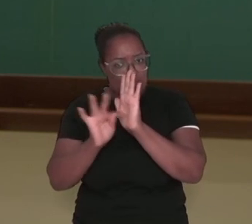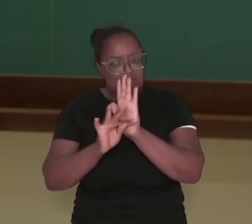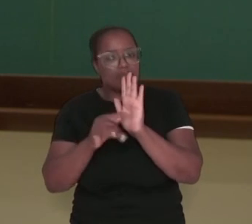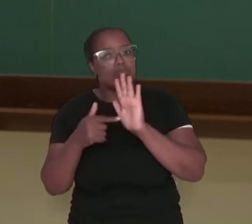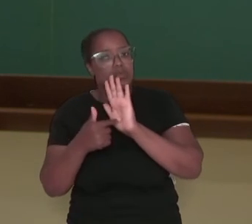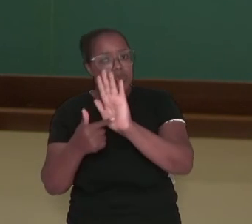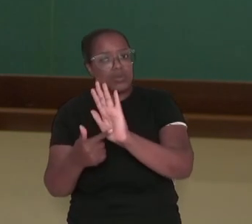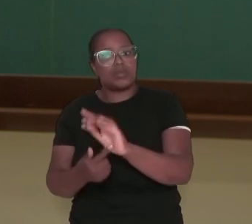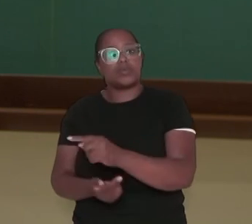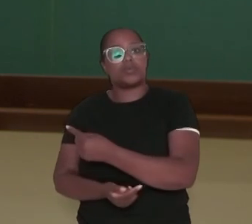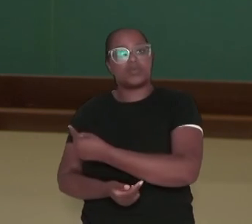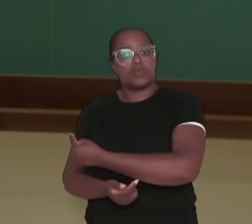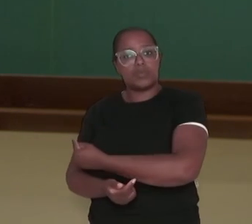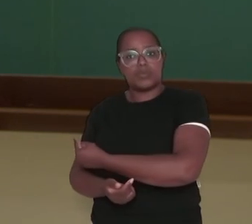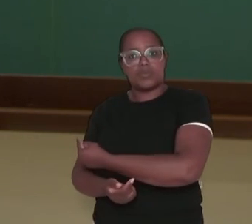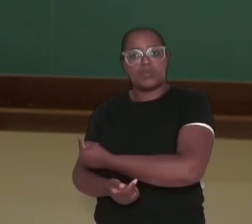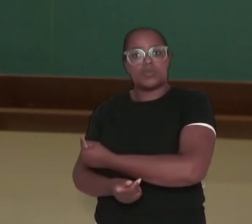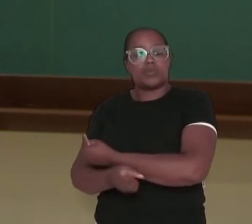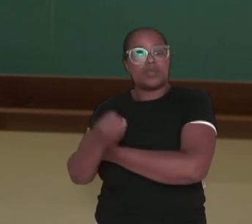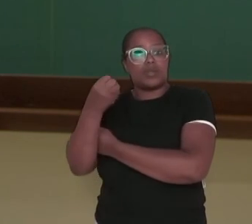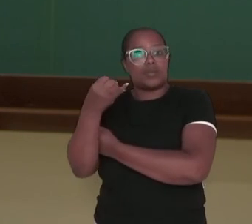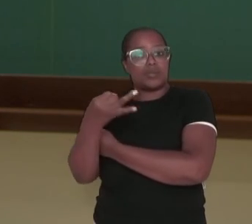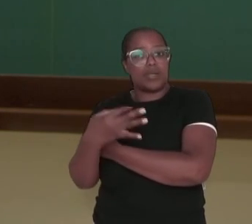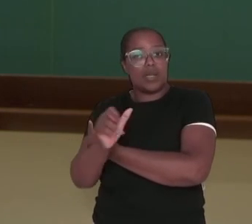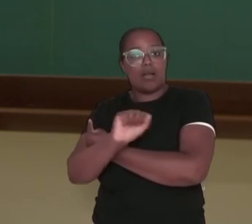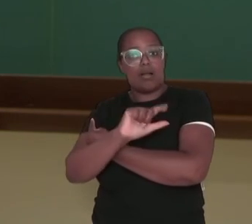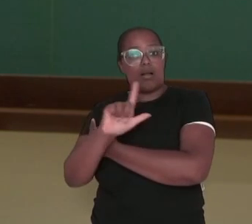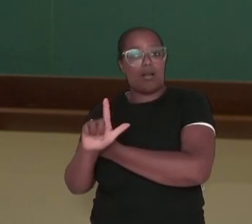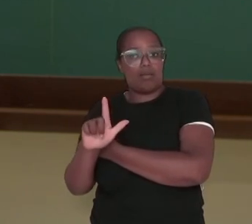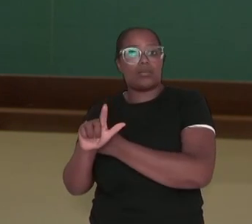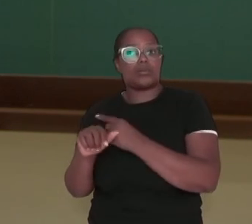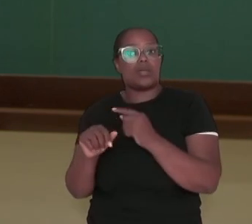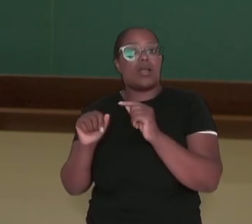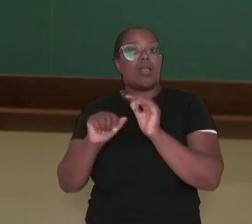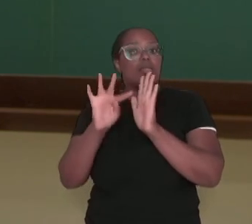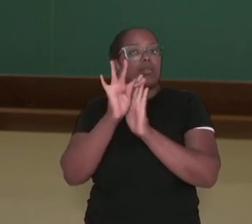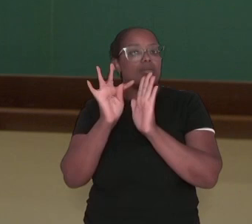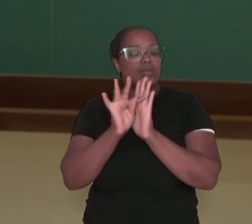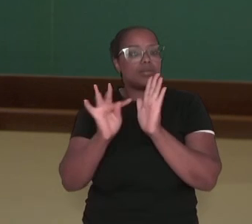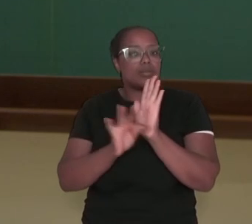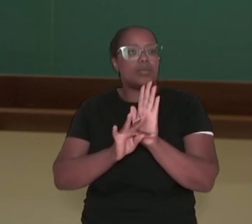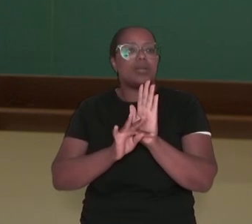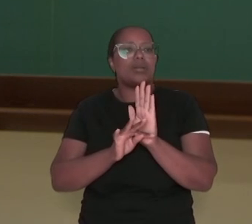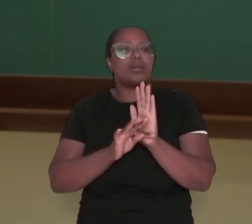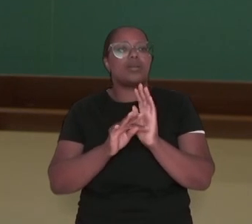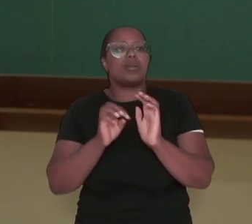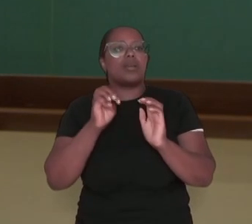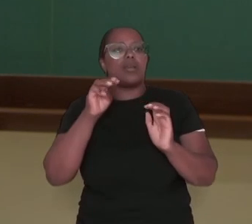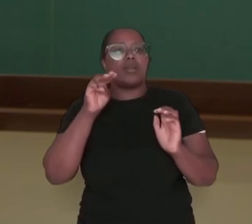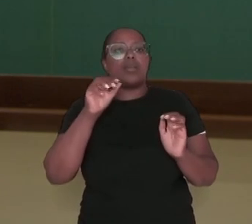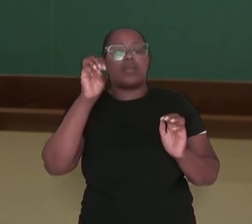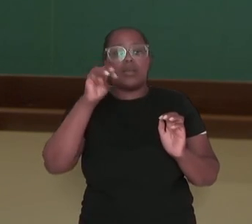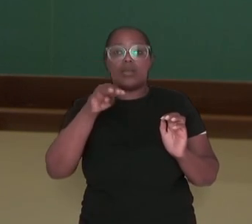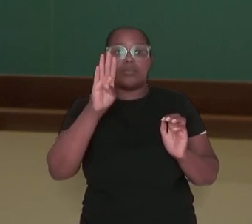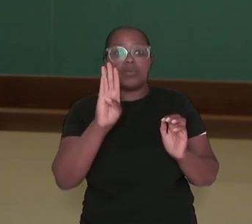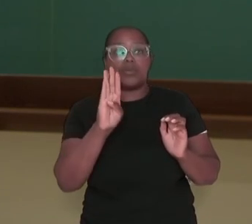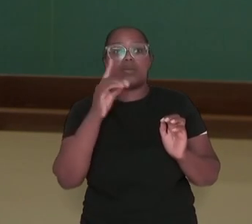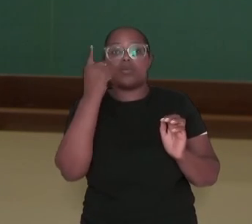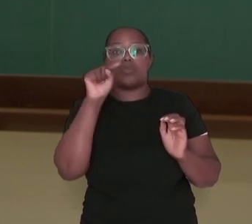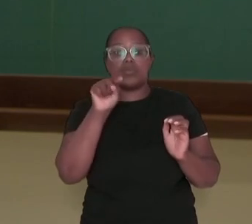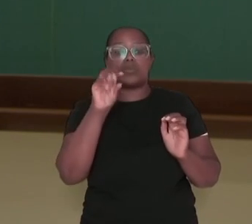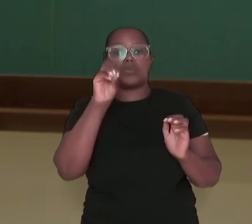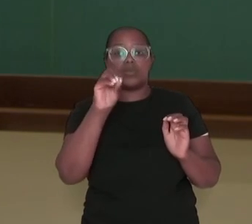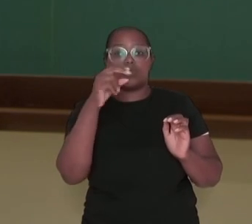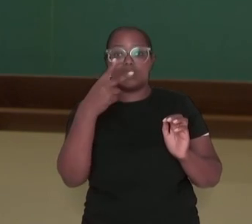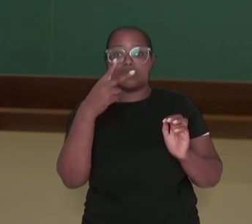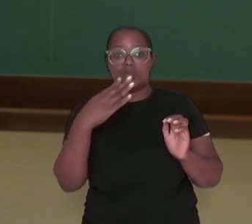vocês novamente a correspondência. Kilobyte, 1024 bits, megabytes, 1024